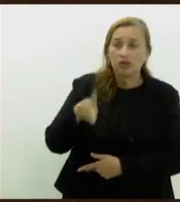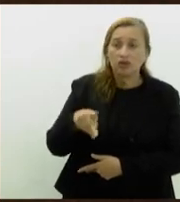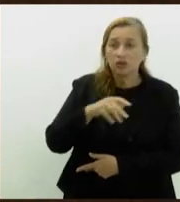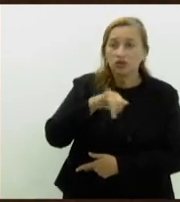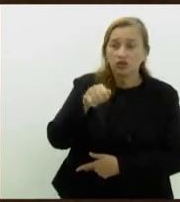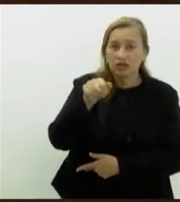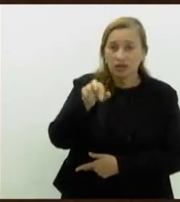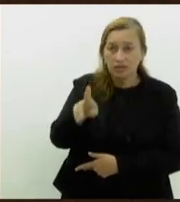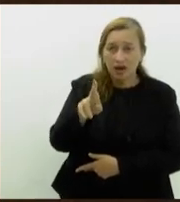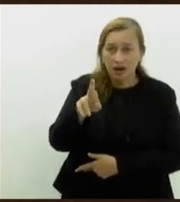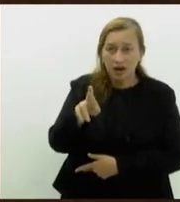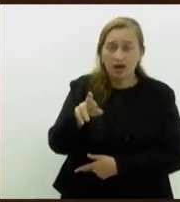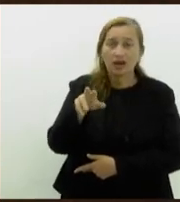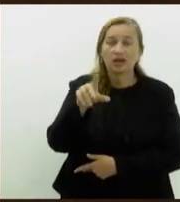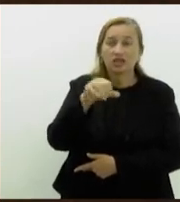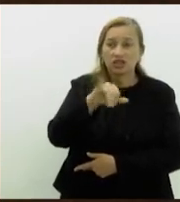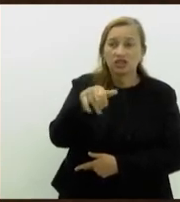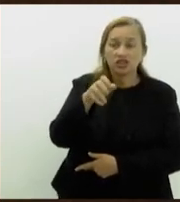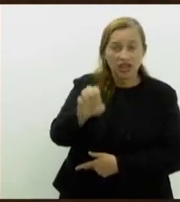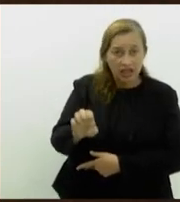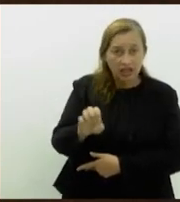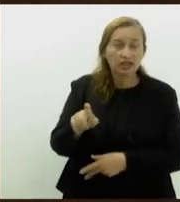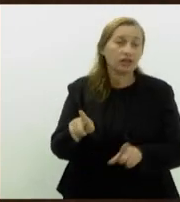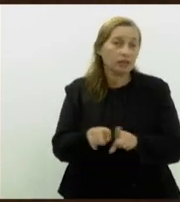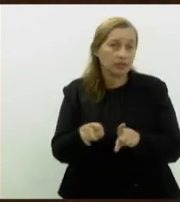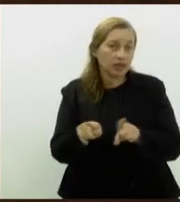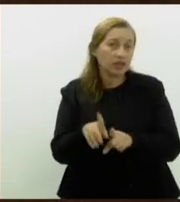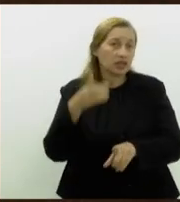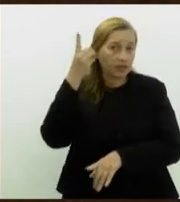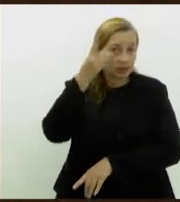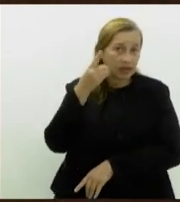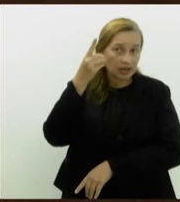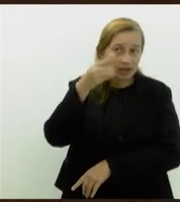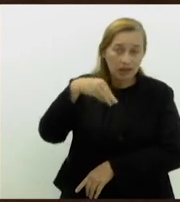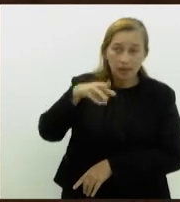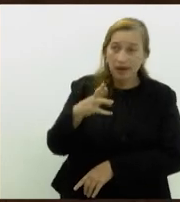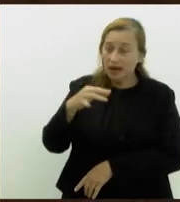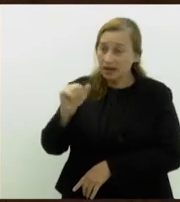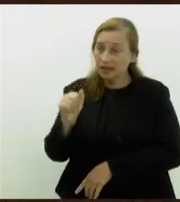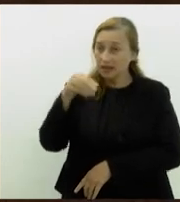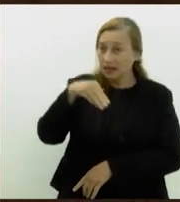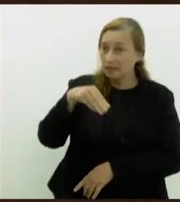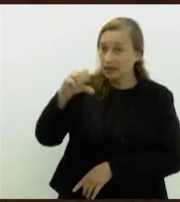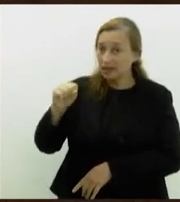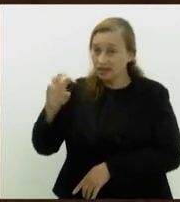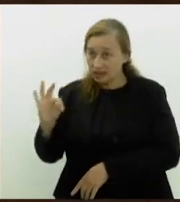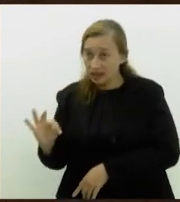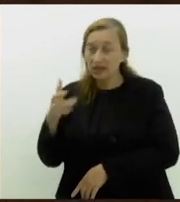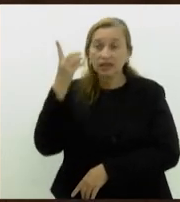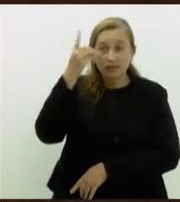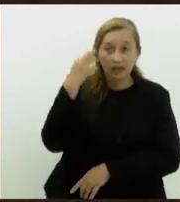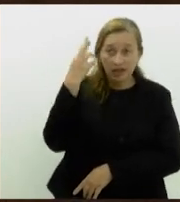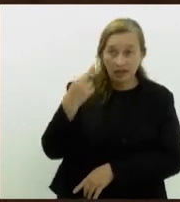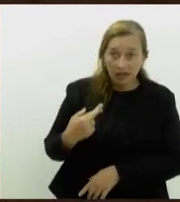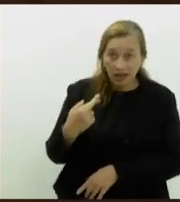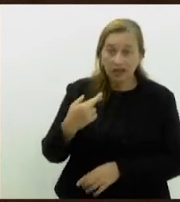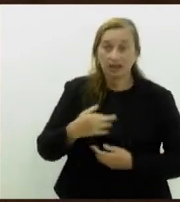deputado Jari, ecossocialista, deputada Marina, do MST, deputado Renato, deputada